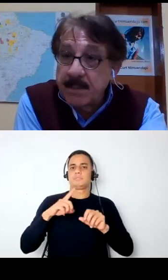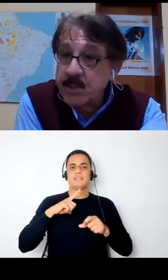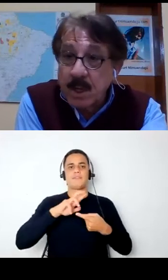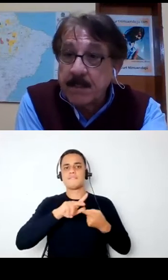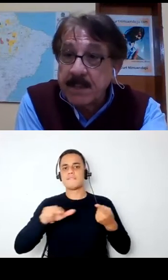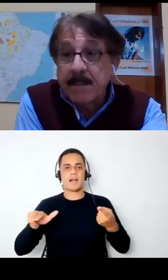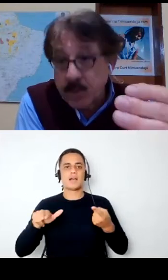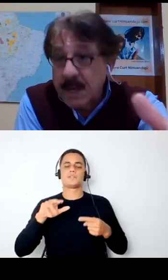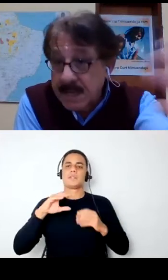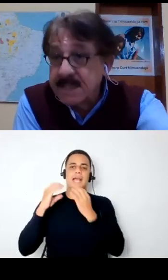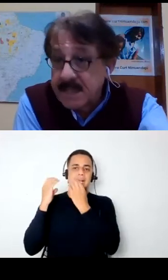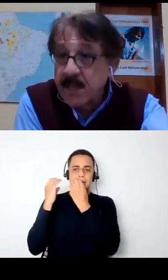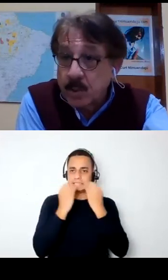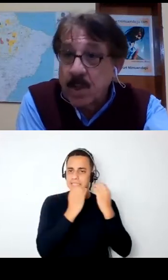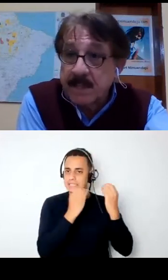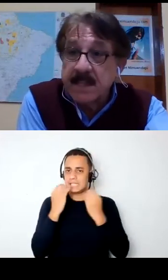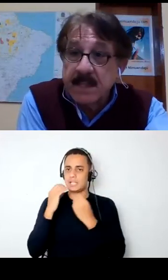aqui a plantinha.